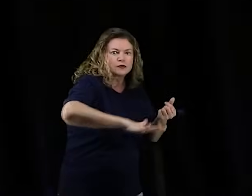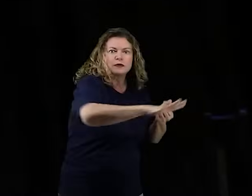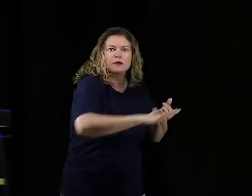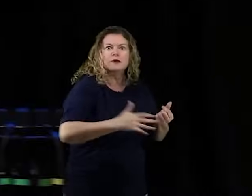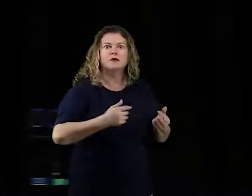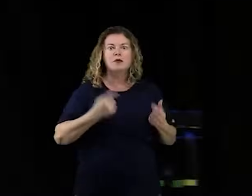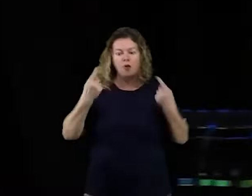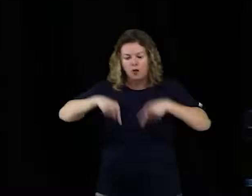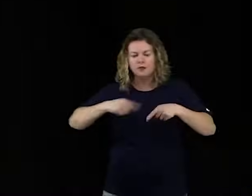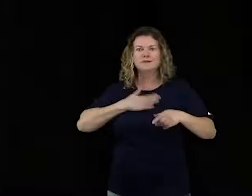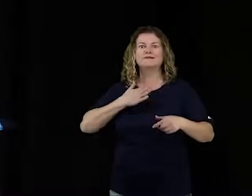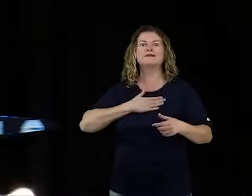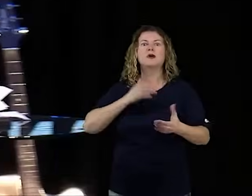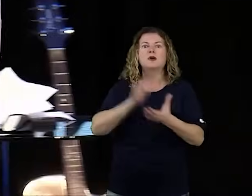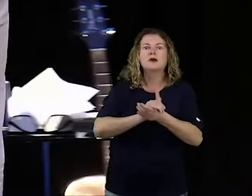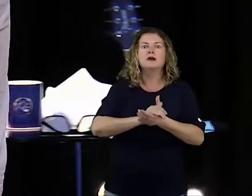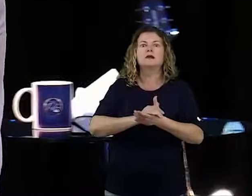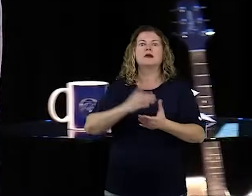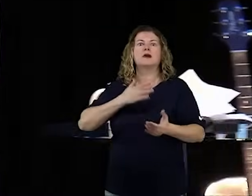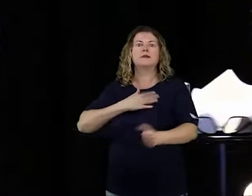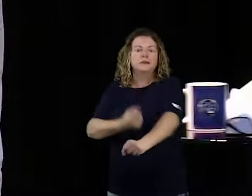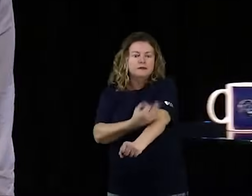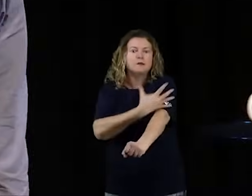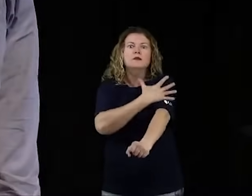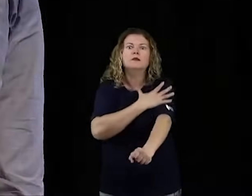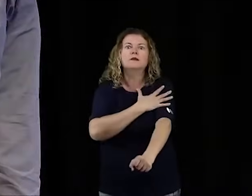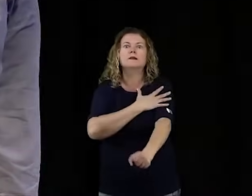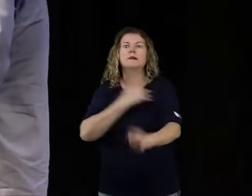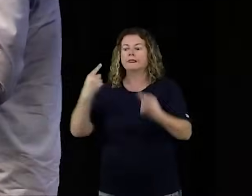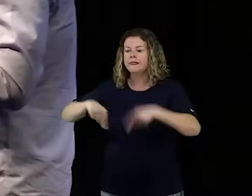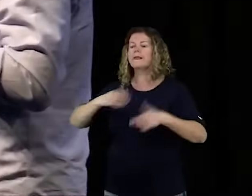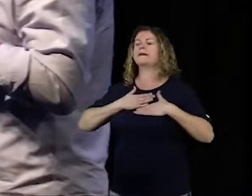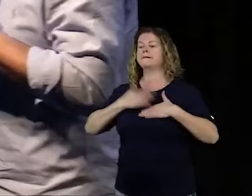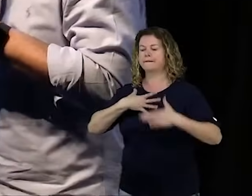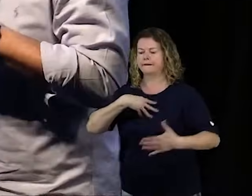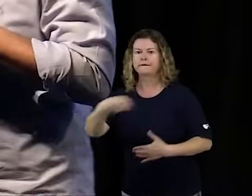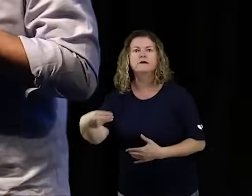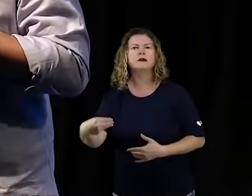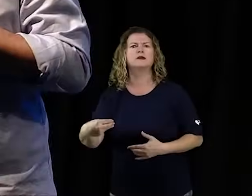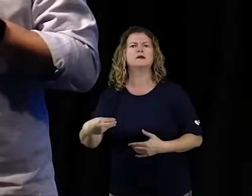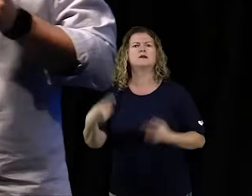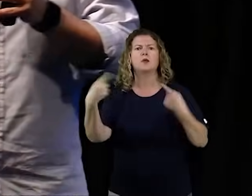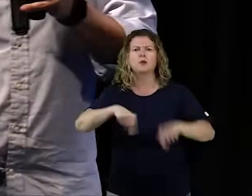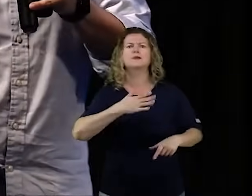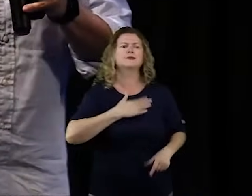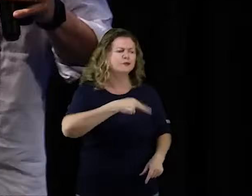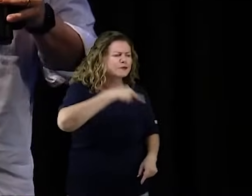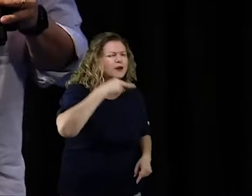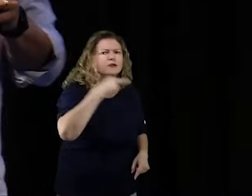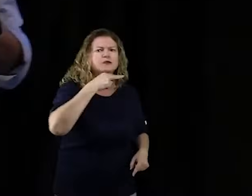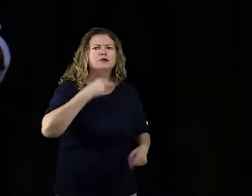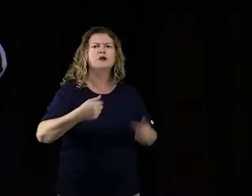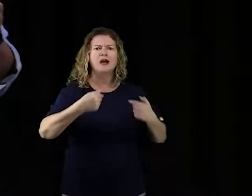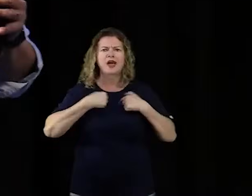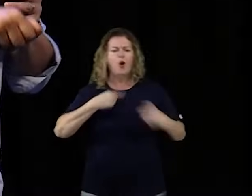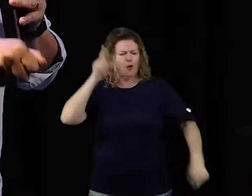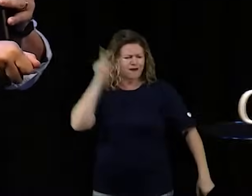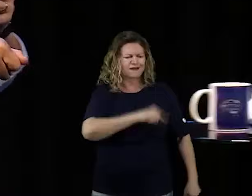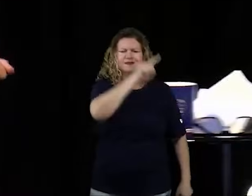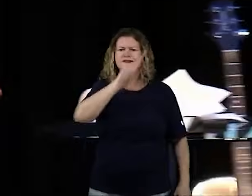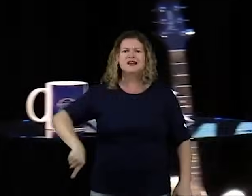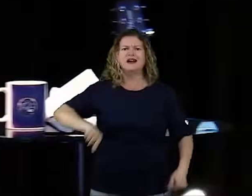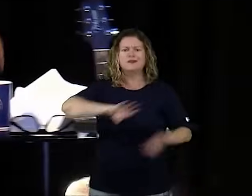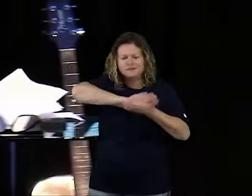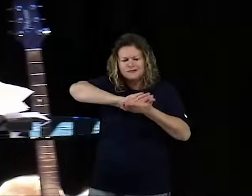contra a minha vida afetiva contra a vida dos meus filhos contra a vida dos meus netos eu retiro essas